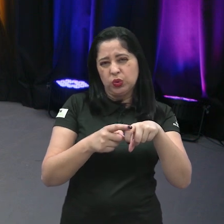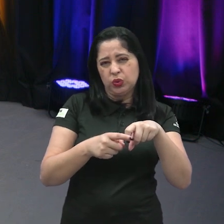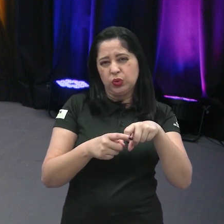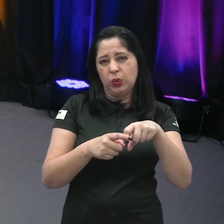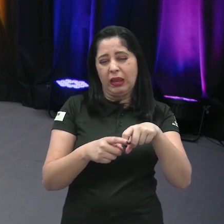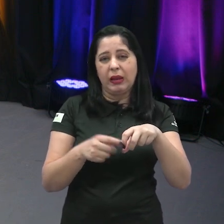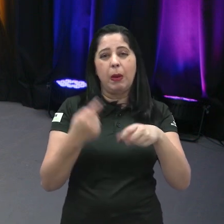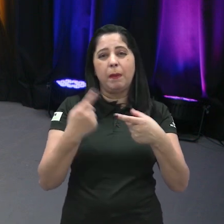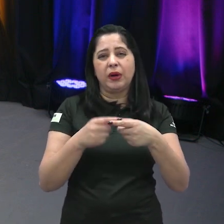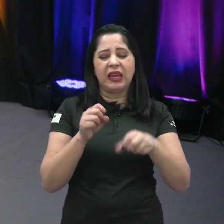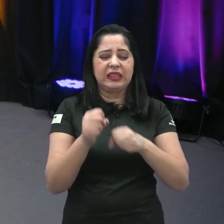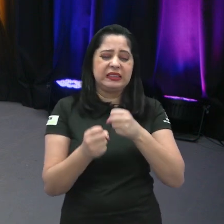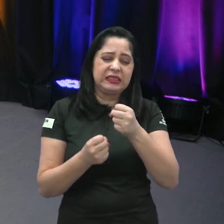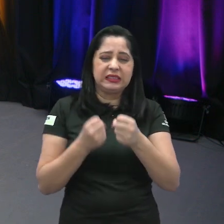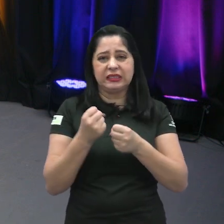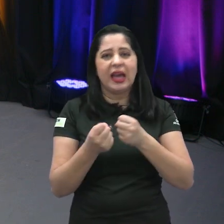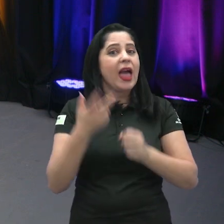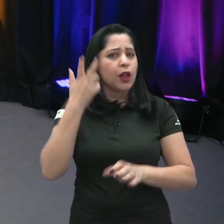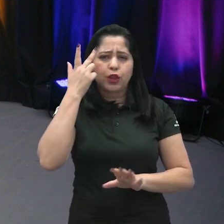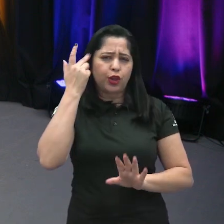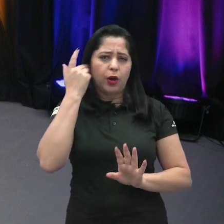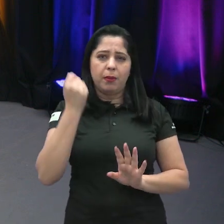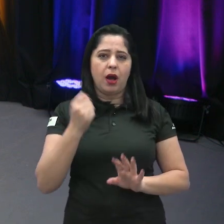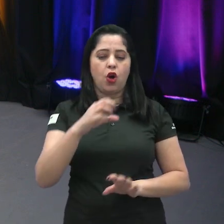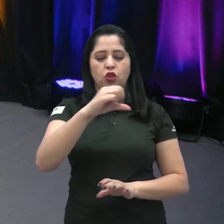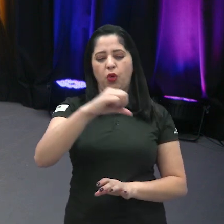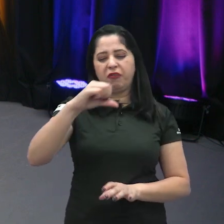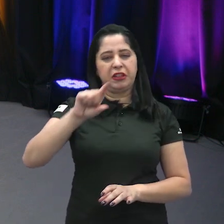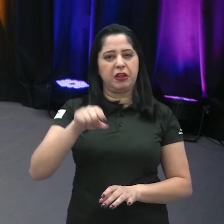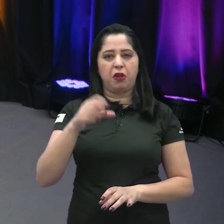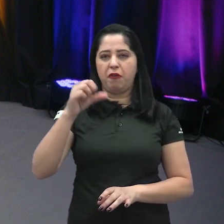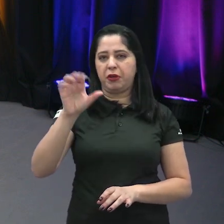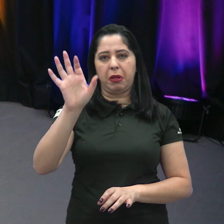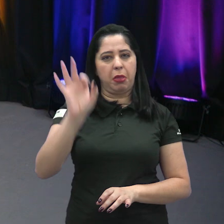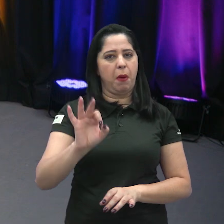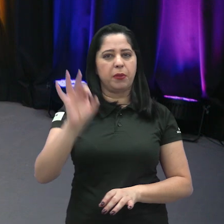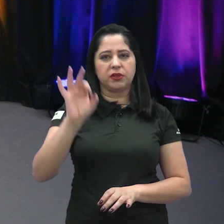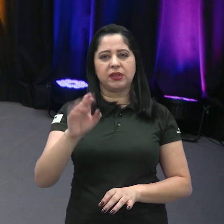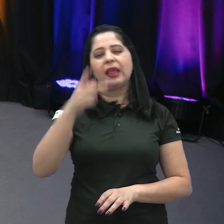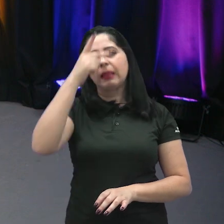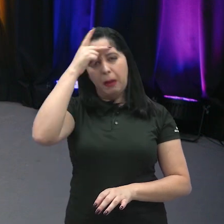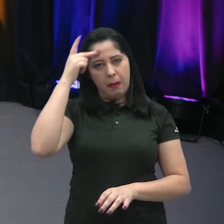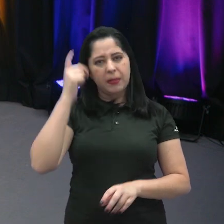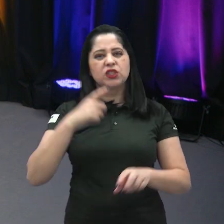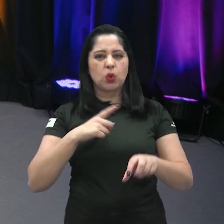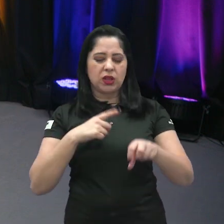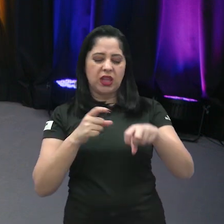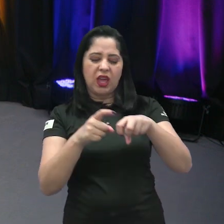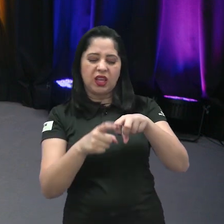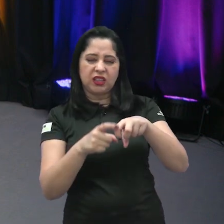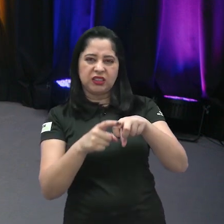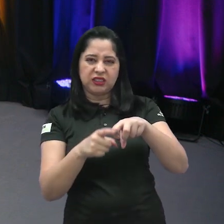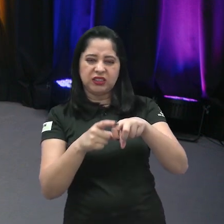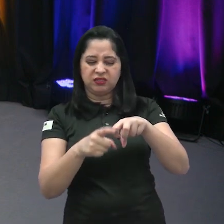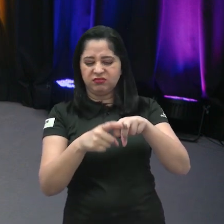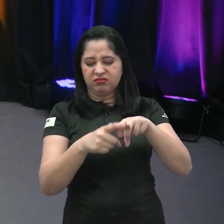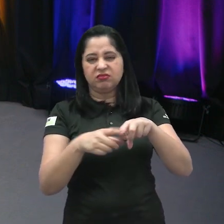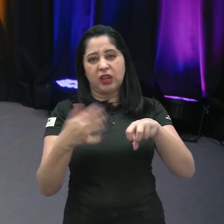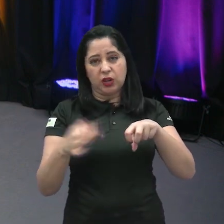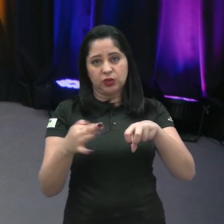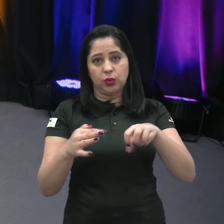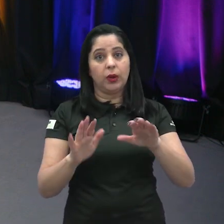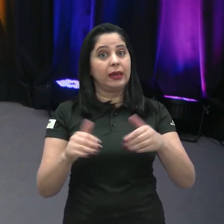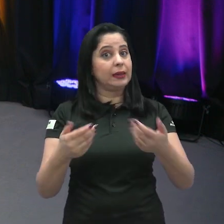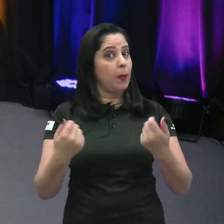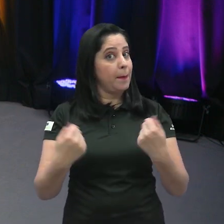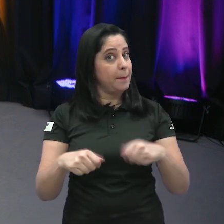joelho de corredor. É muito comum, 99,9% da população tem essa lesão, que é o desgaste